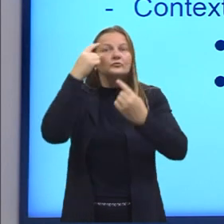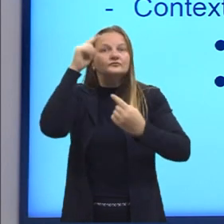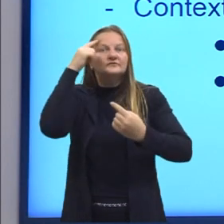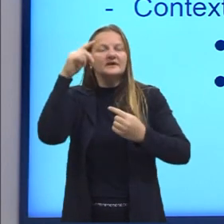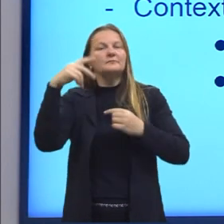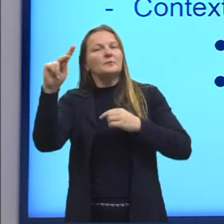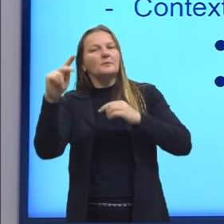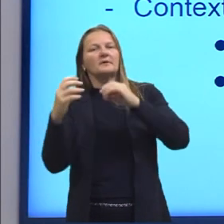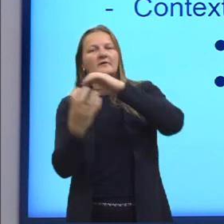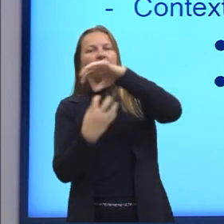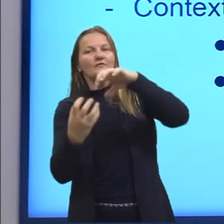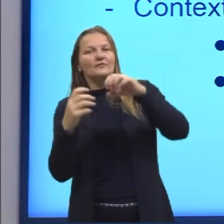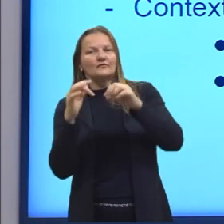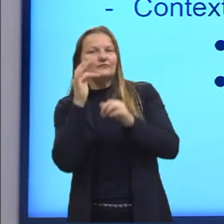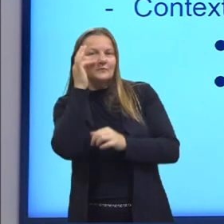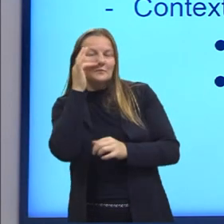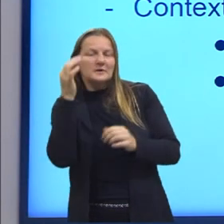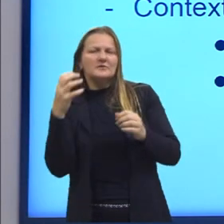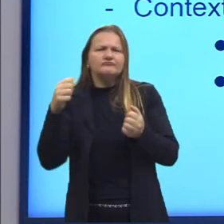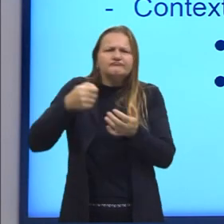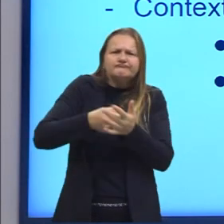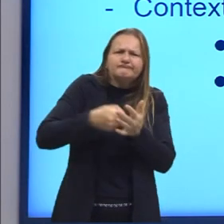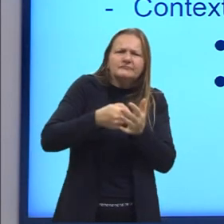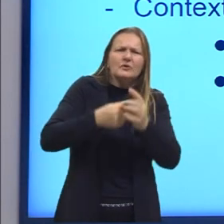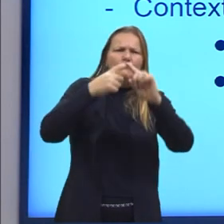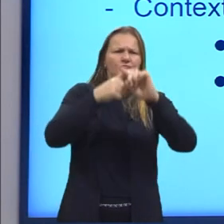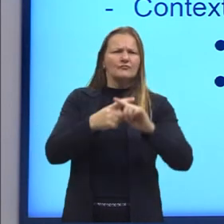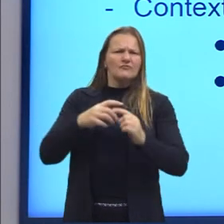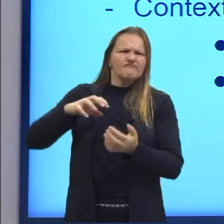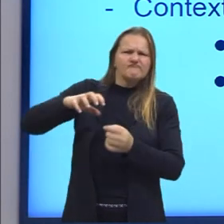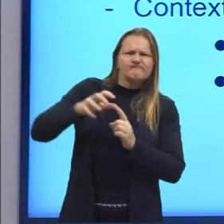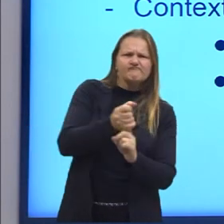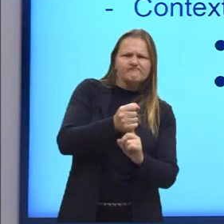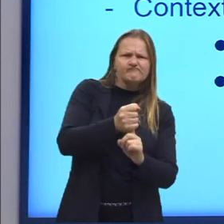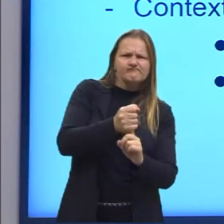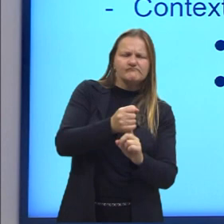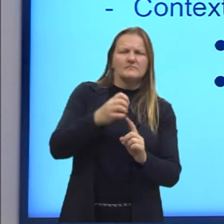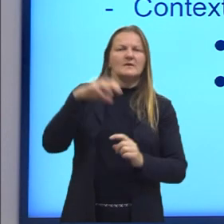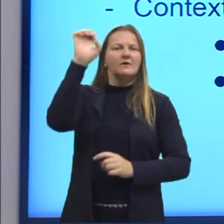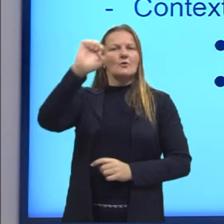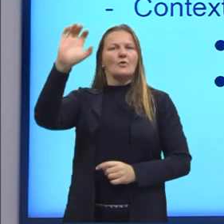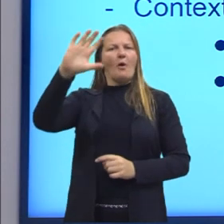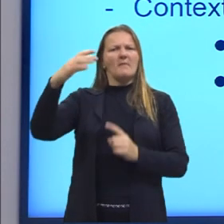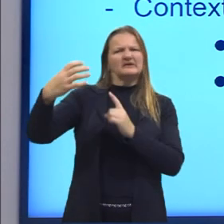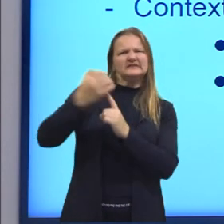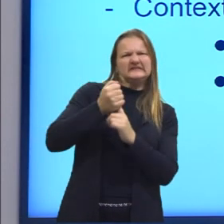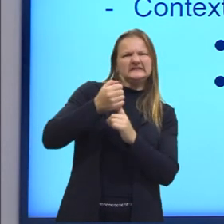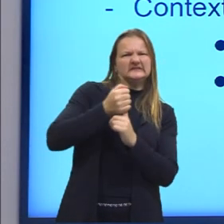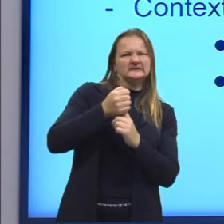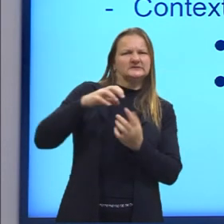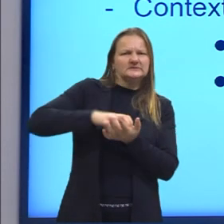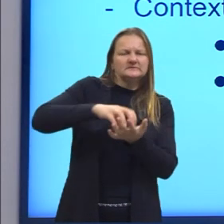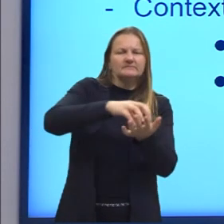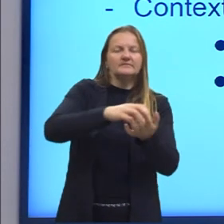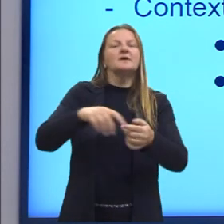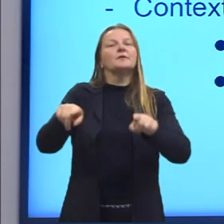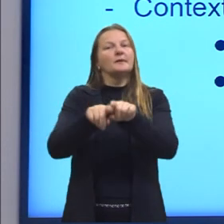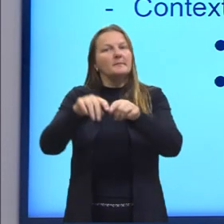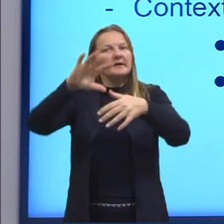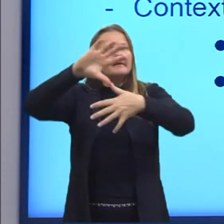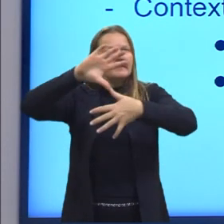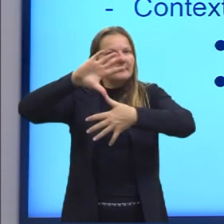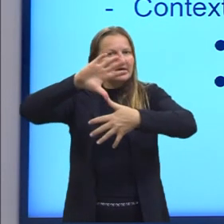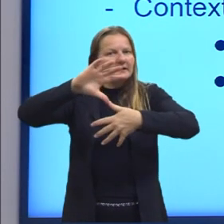ideais e usar eles então para lá a letra dominação Europeia o resto da América também né América